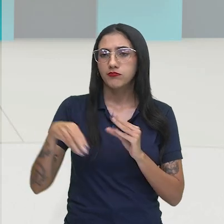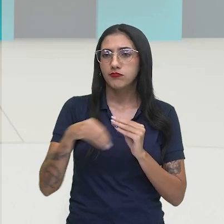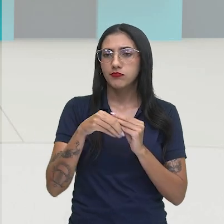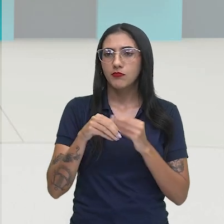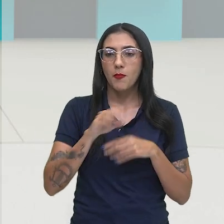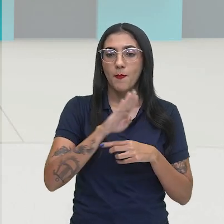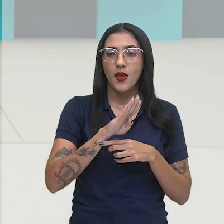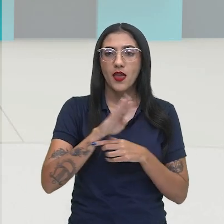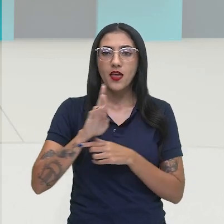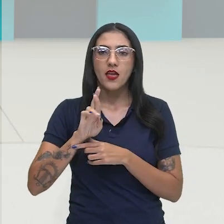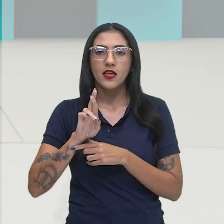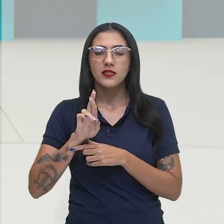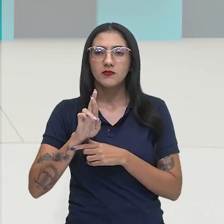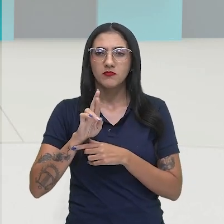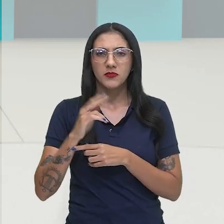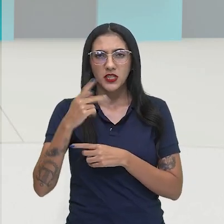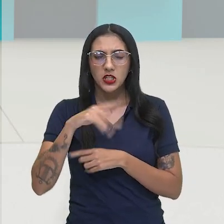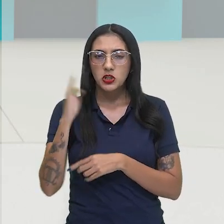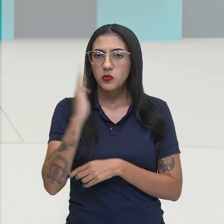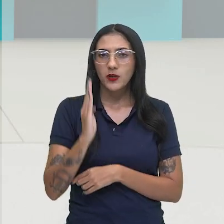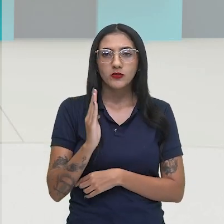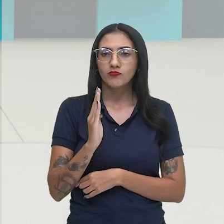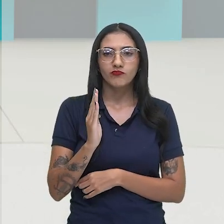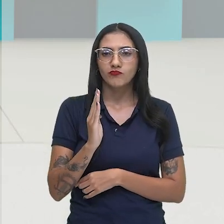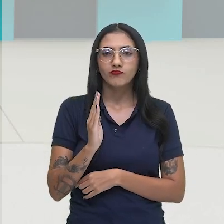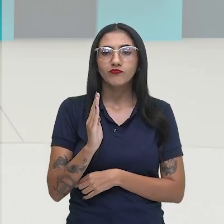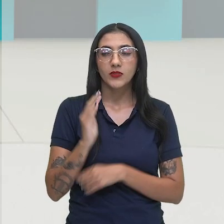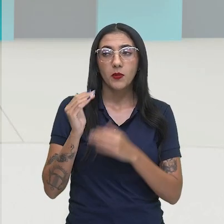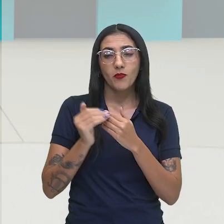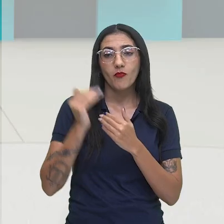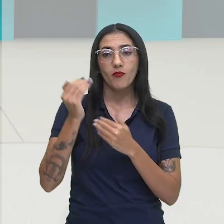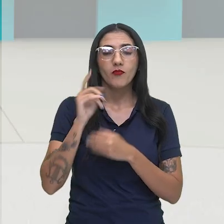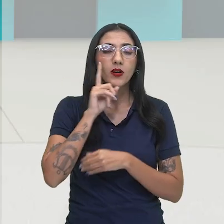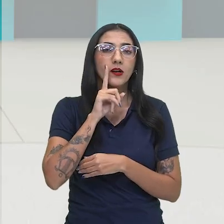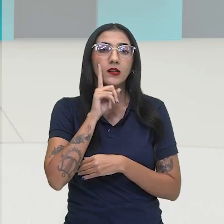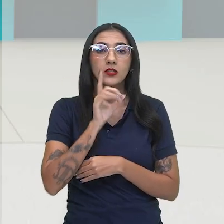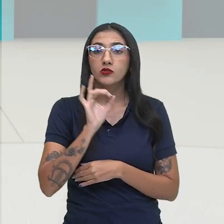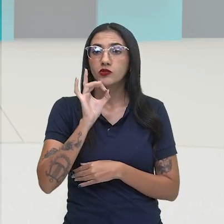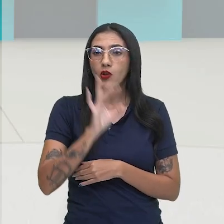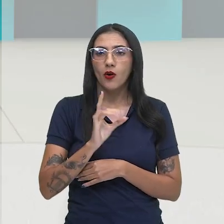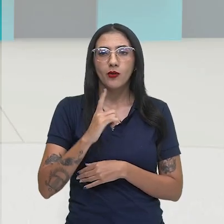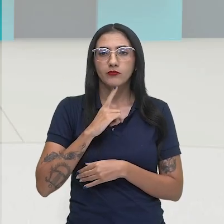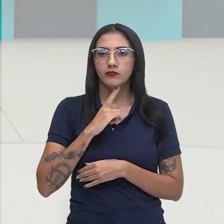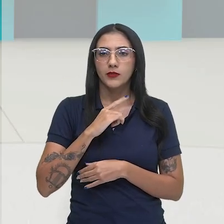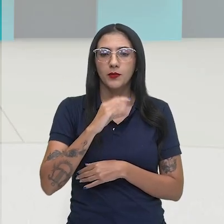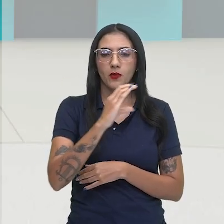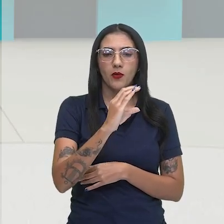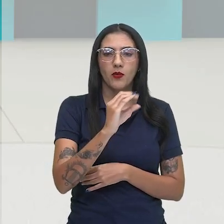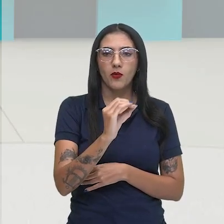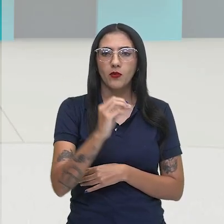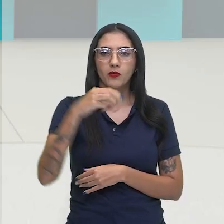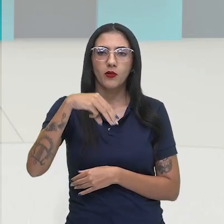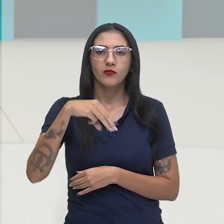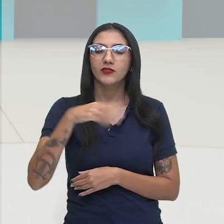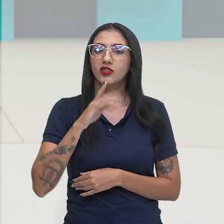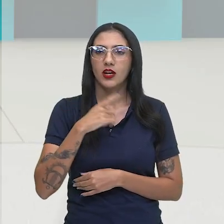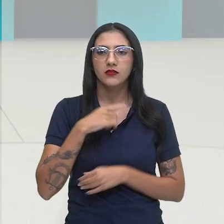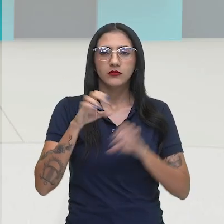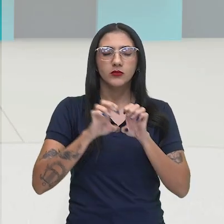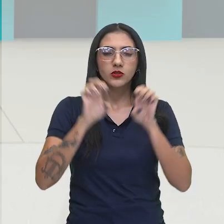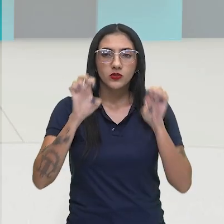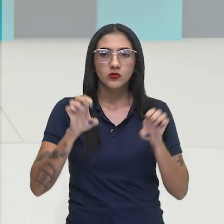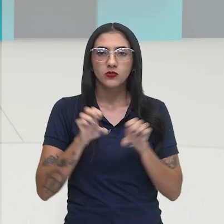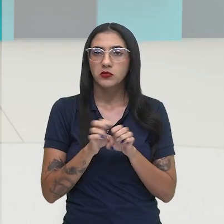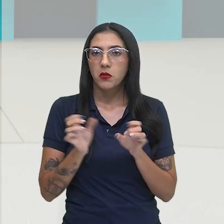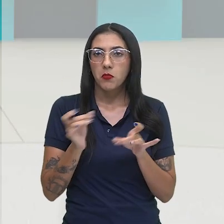o BR de Brasil, tá? Lá o .com já dá toda essa estrutura,